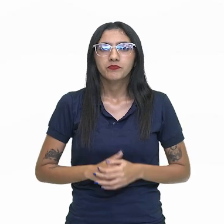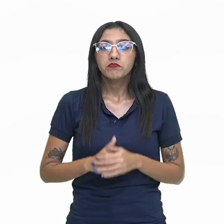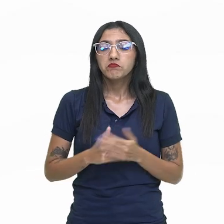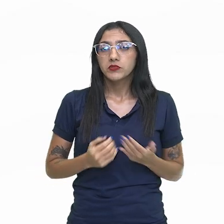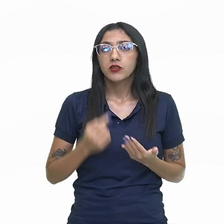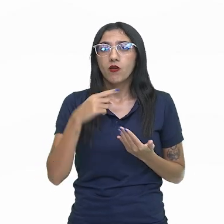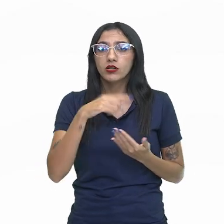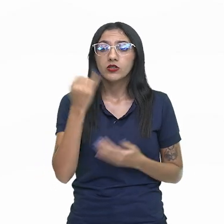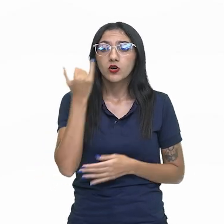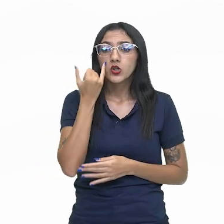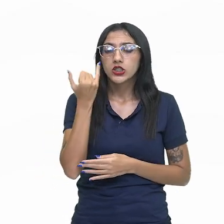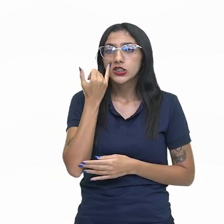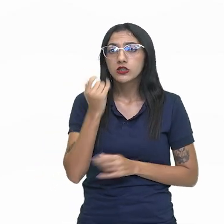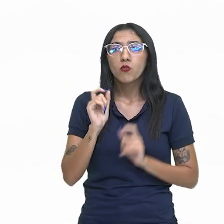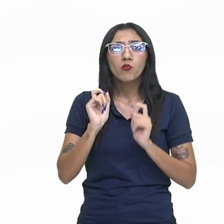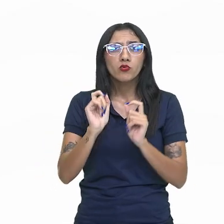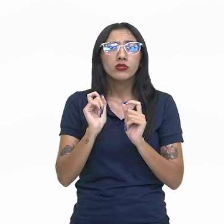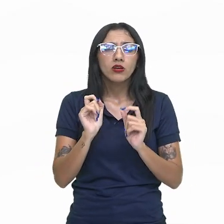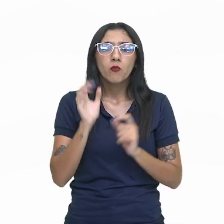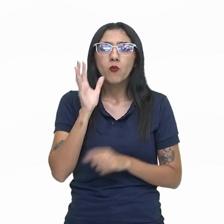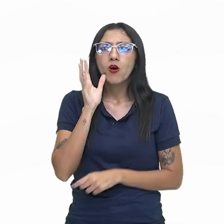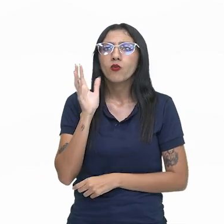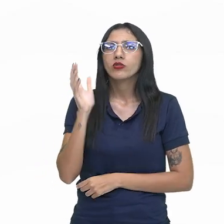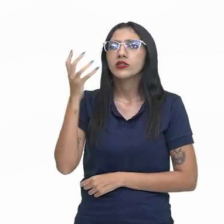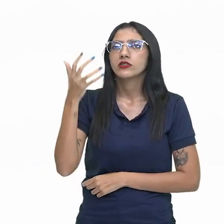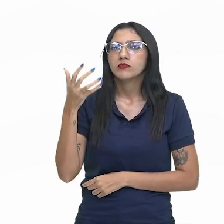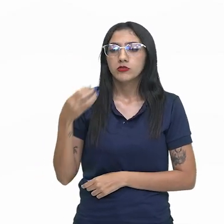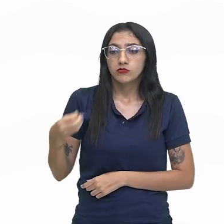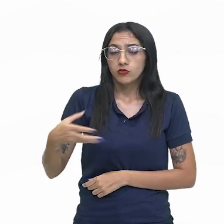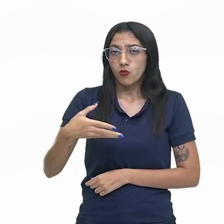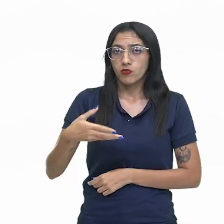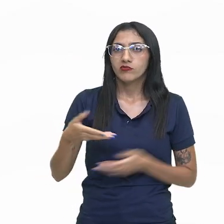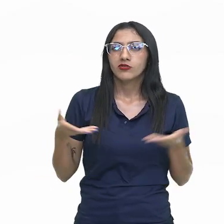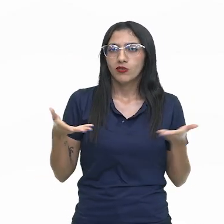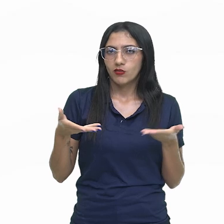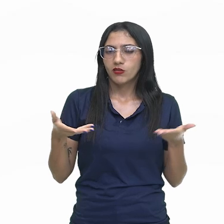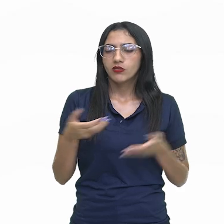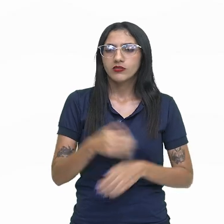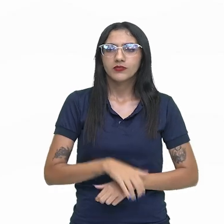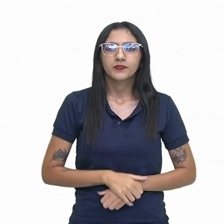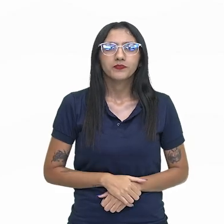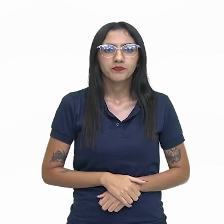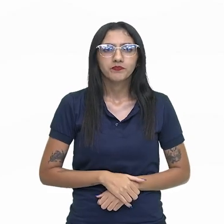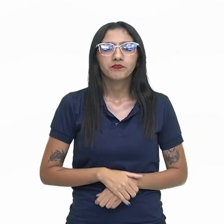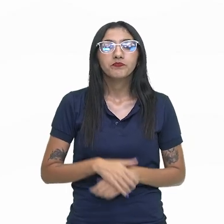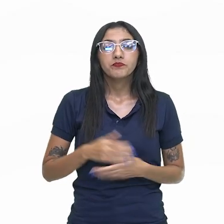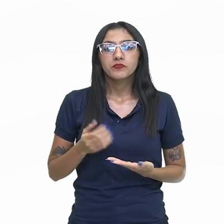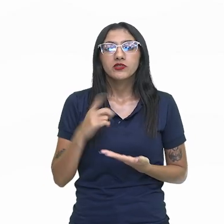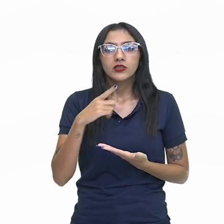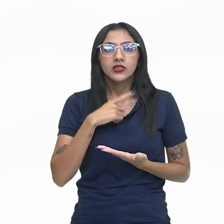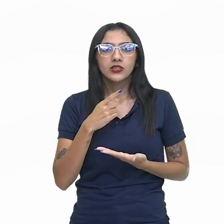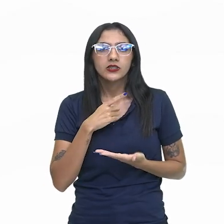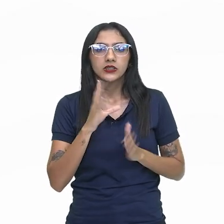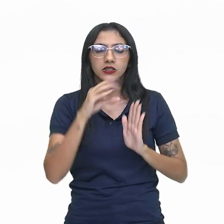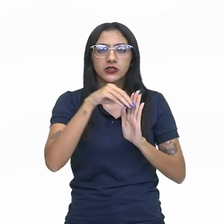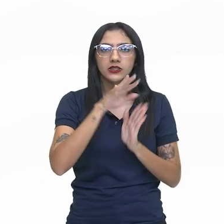principalmente, é um acontecimento atual, né? Então, a notícia circula na